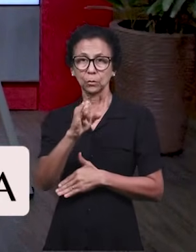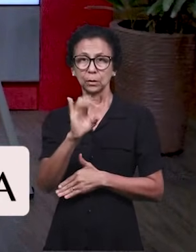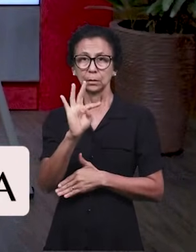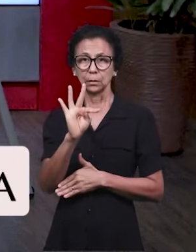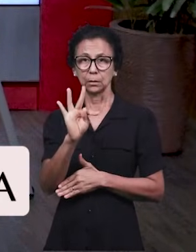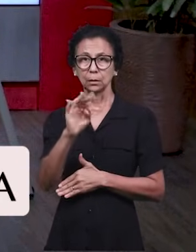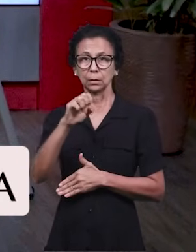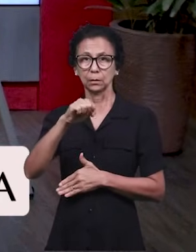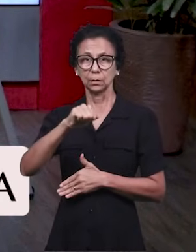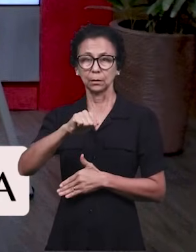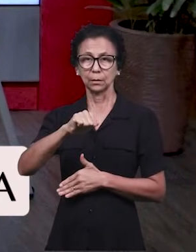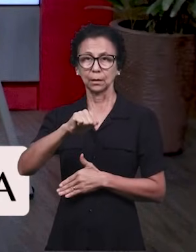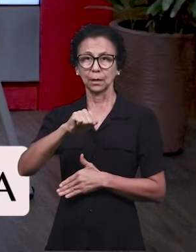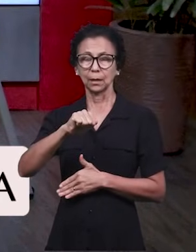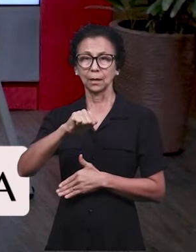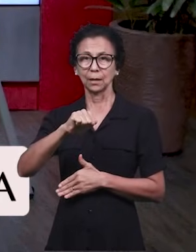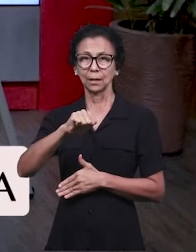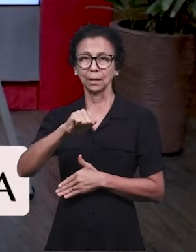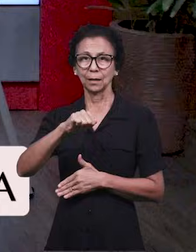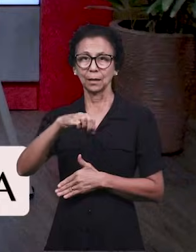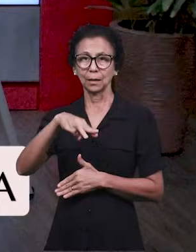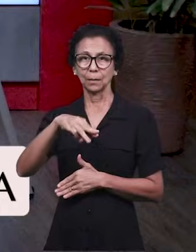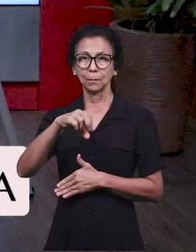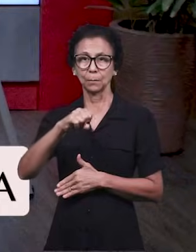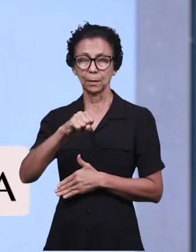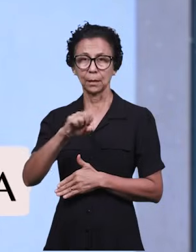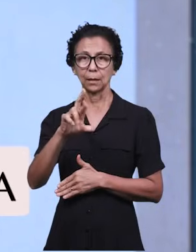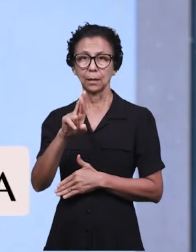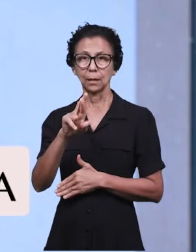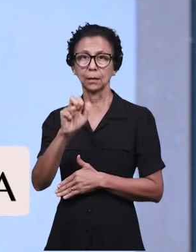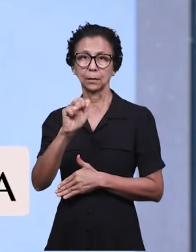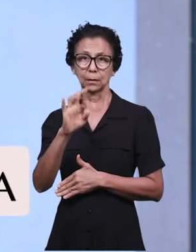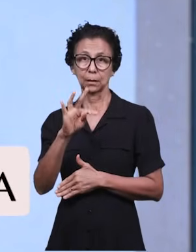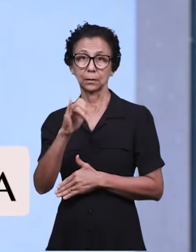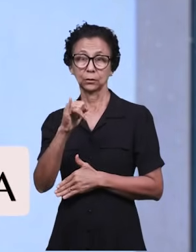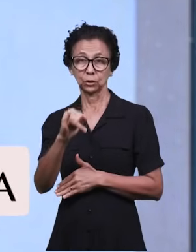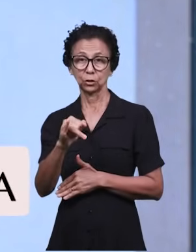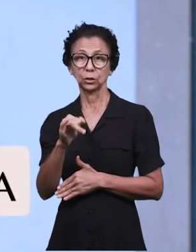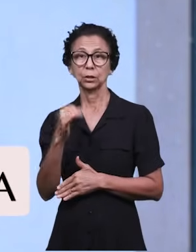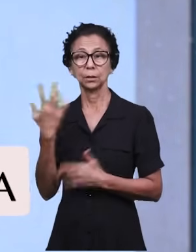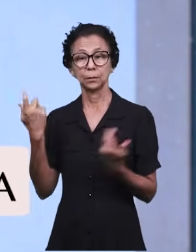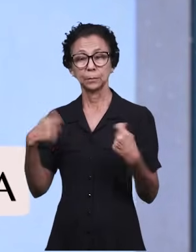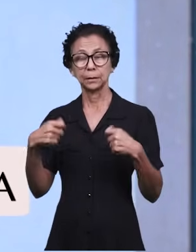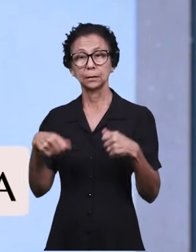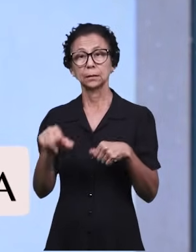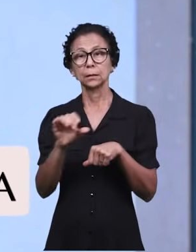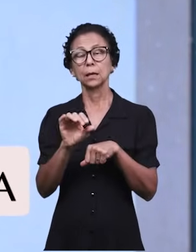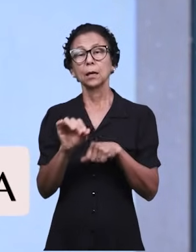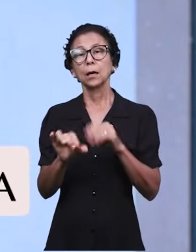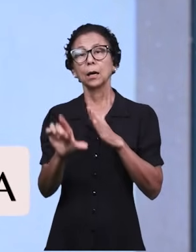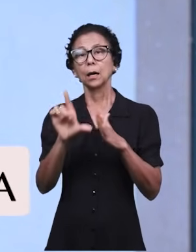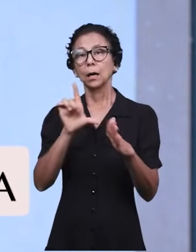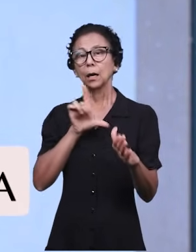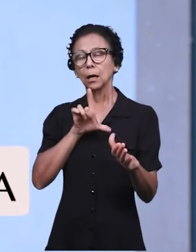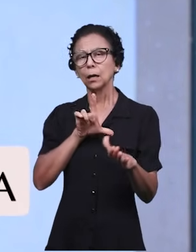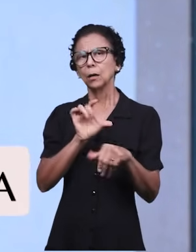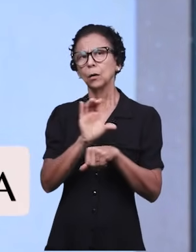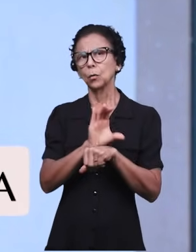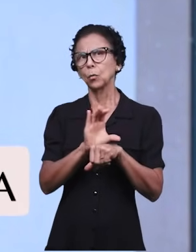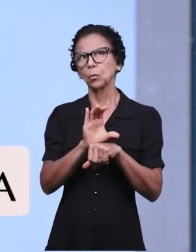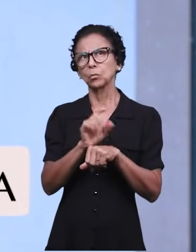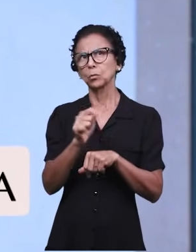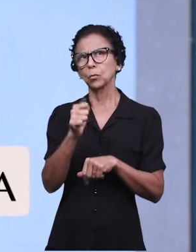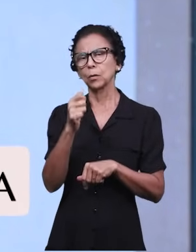no Ministério das Relações Exteriores, necessitam de fazer um curso de quase